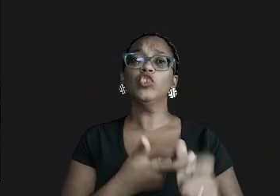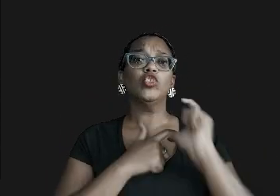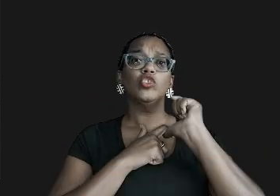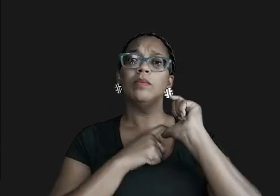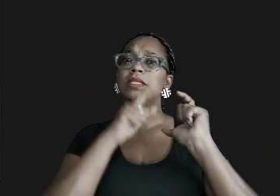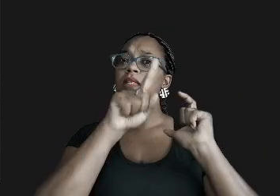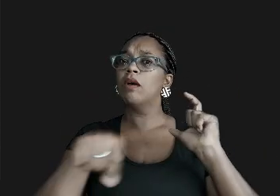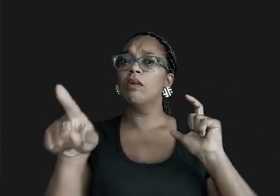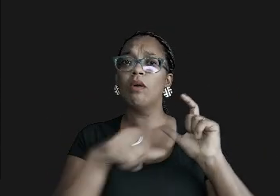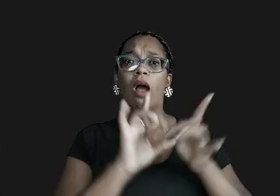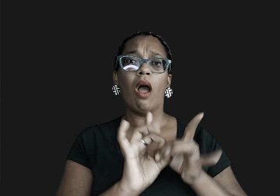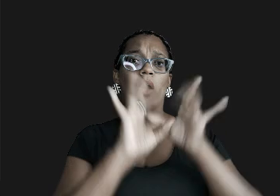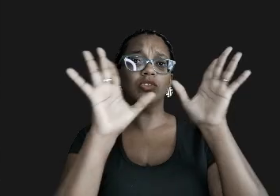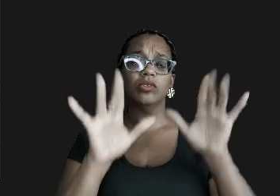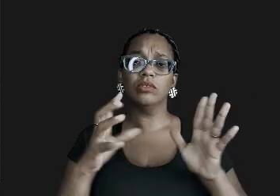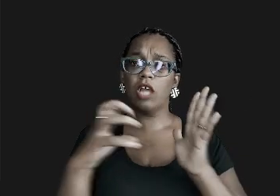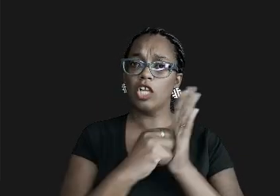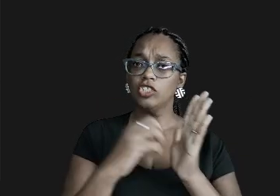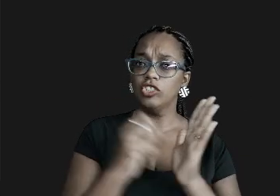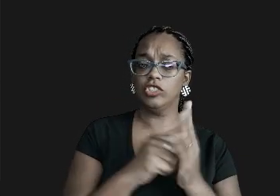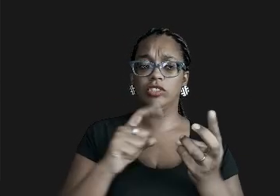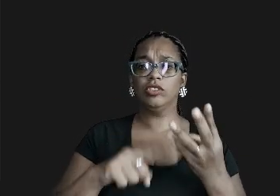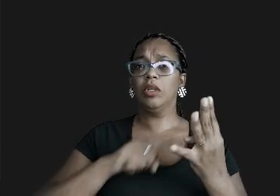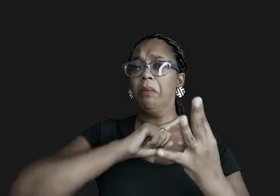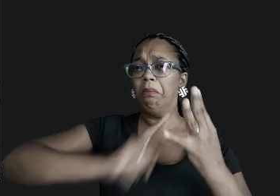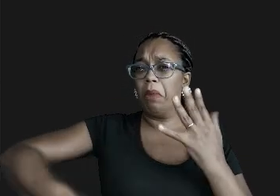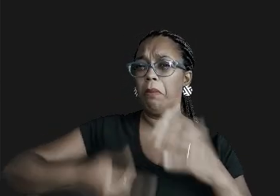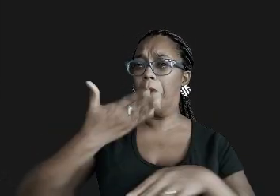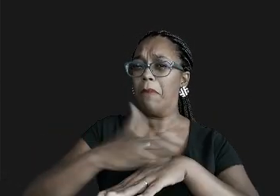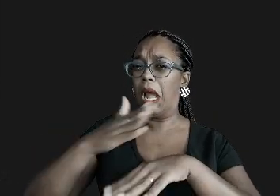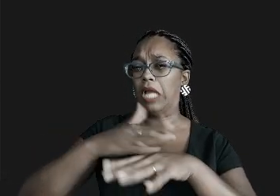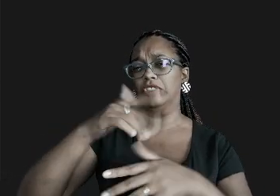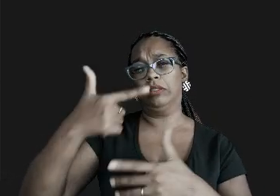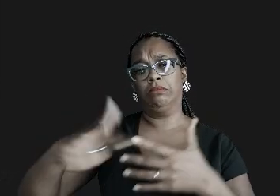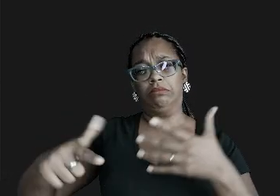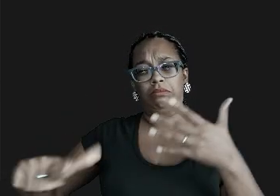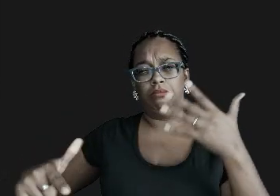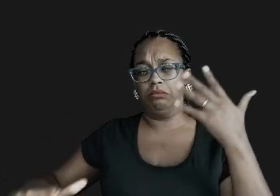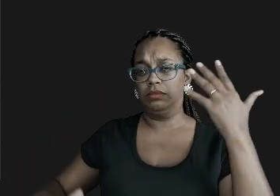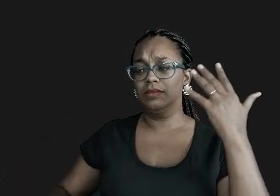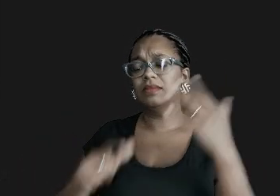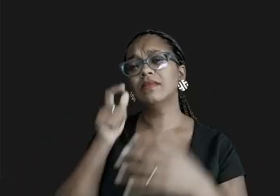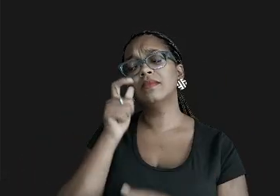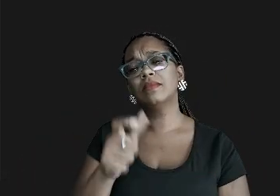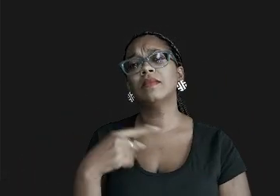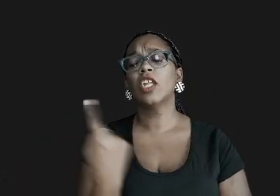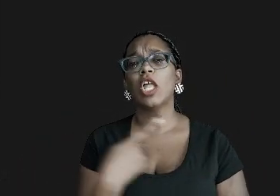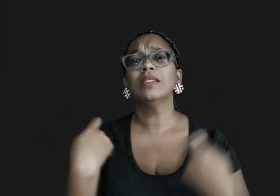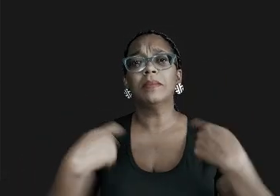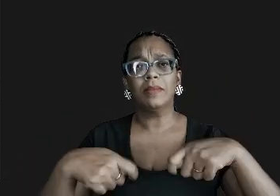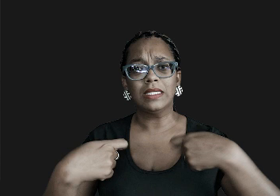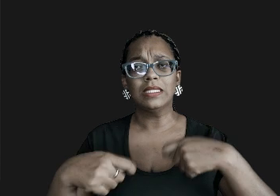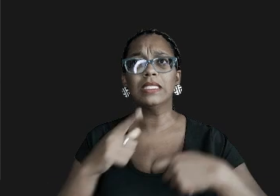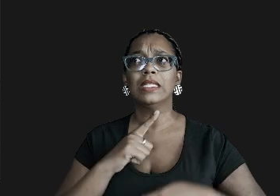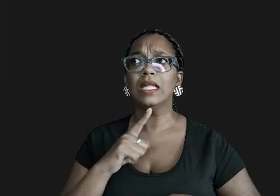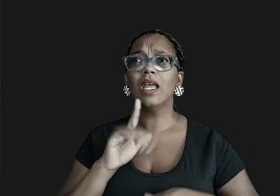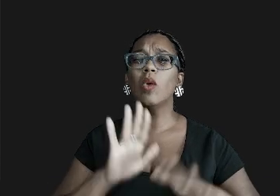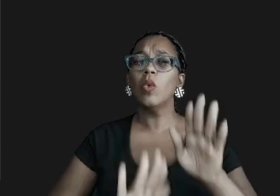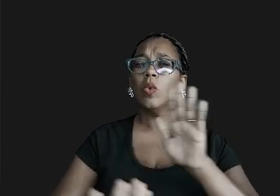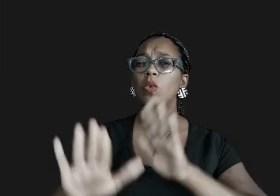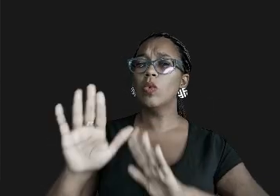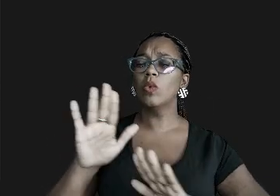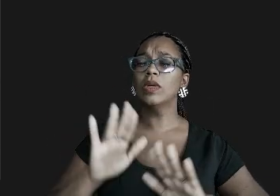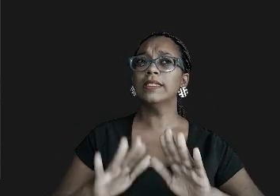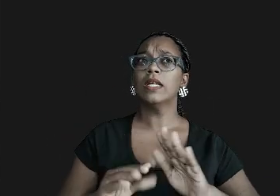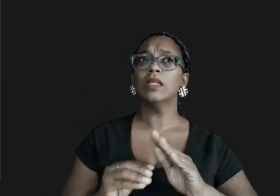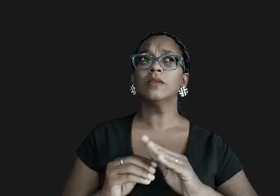registro e na habilitação para atividade proibição para práticas e etc é interessante que a gente também precisa ter um cuidado